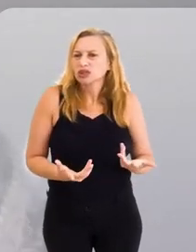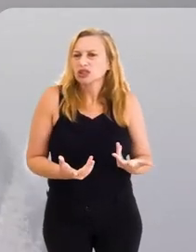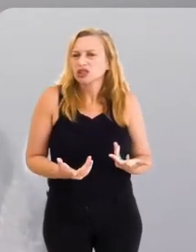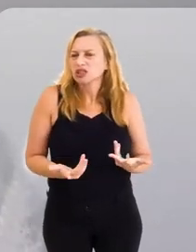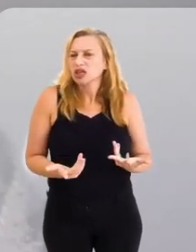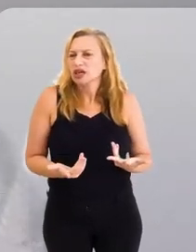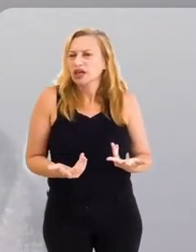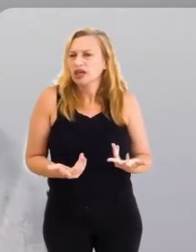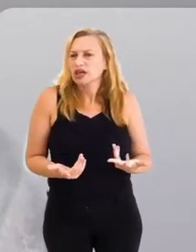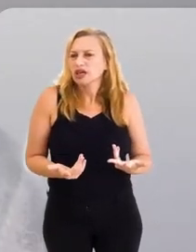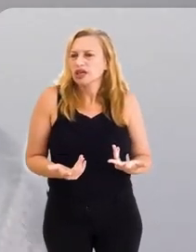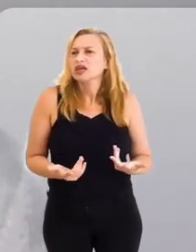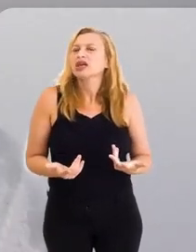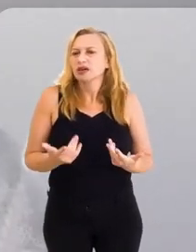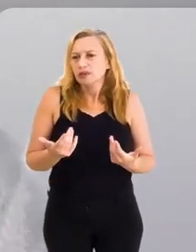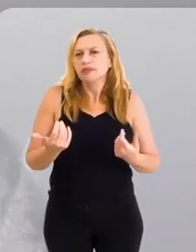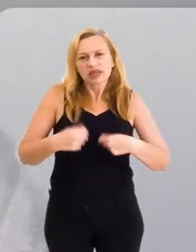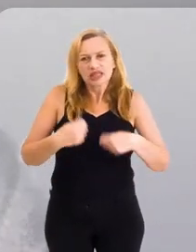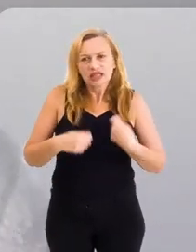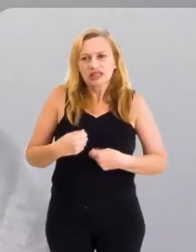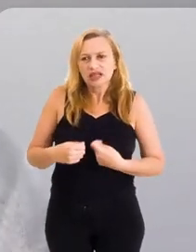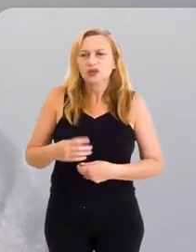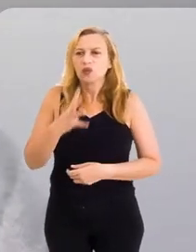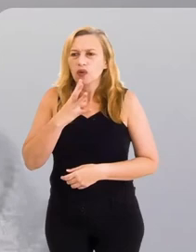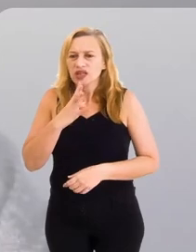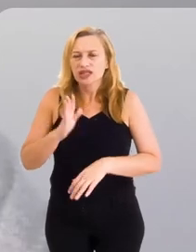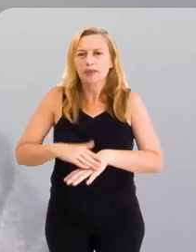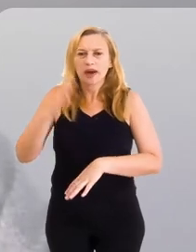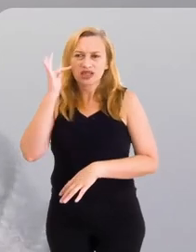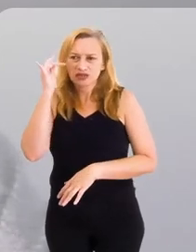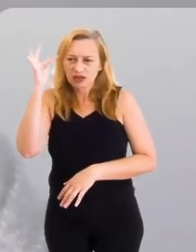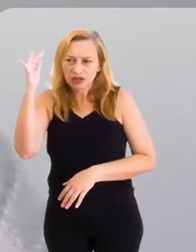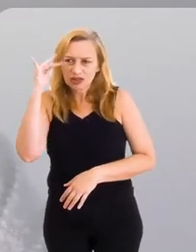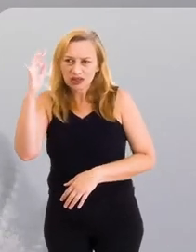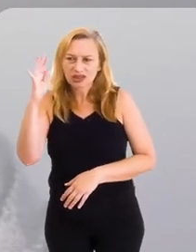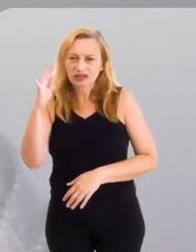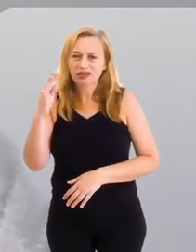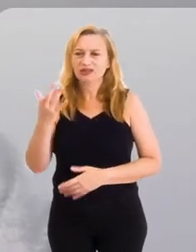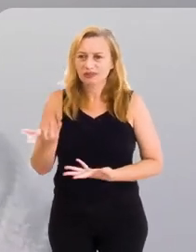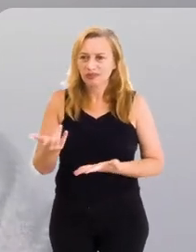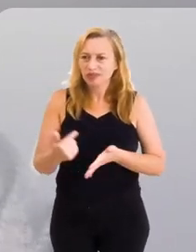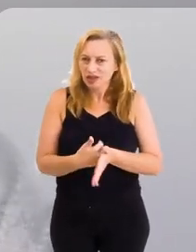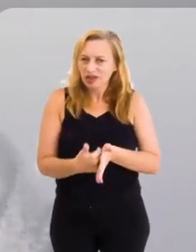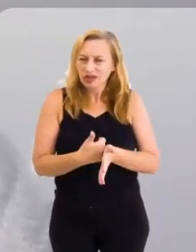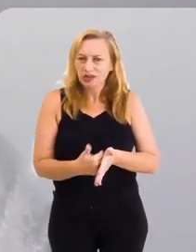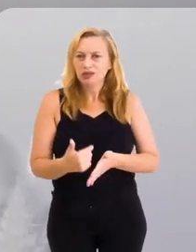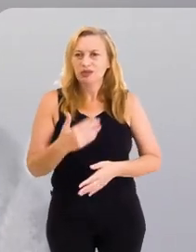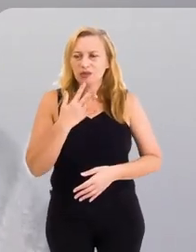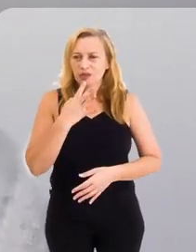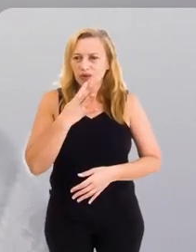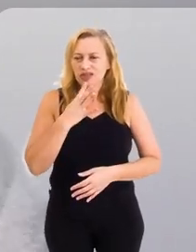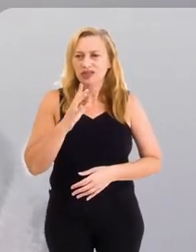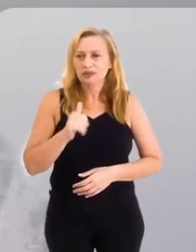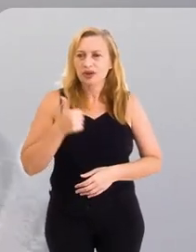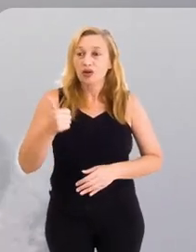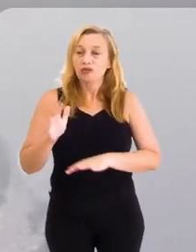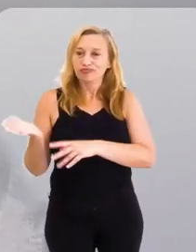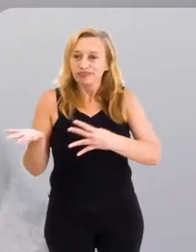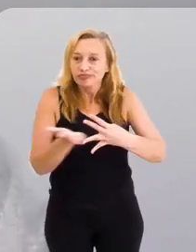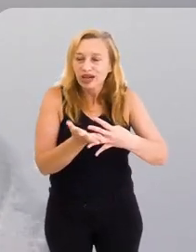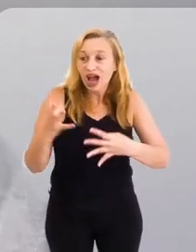ansioso, tenso, frustrado, talvez esteja grávido, não esteja Professora, sabendo definir